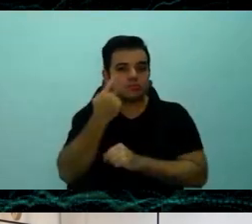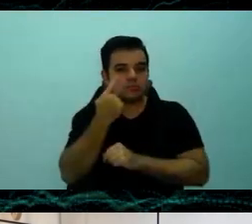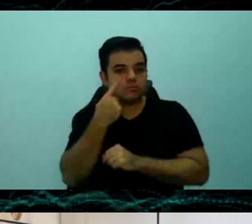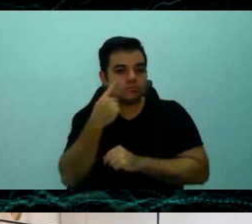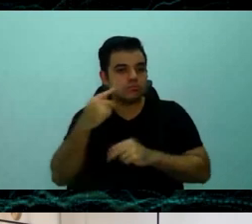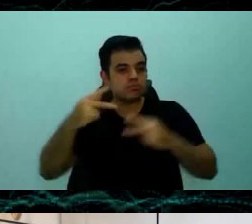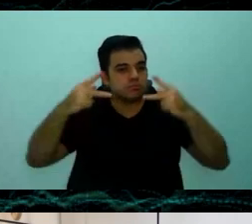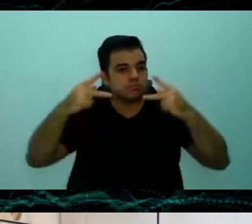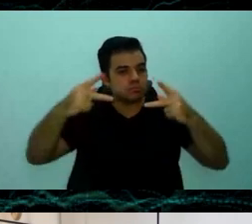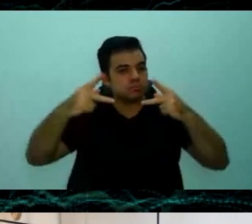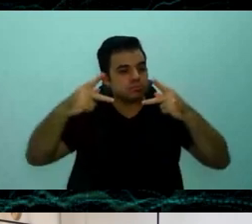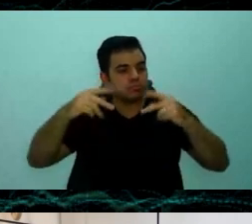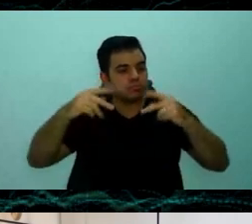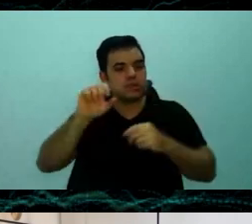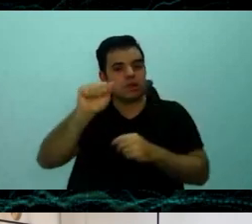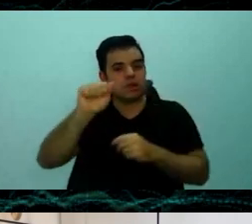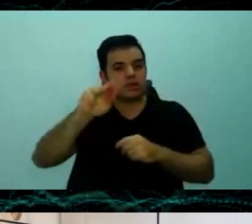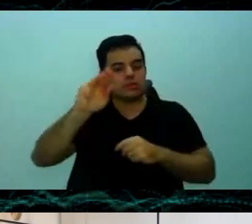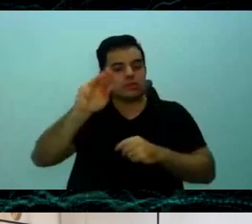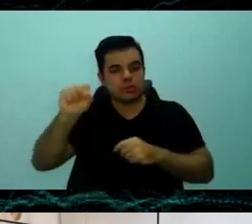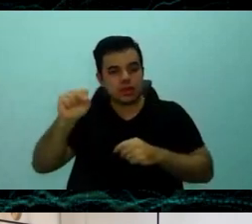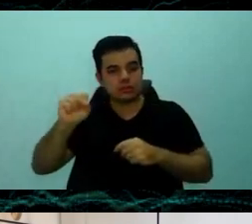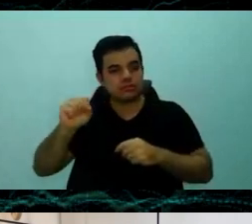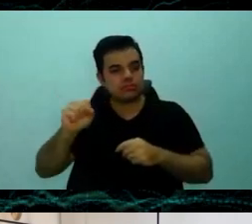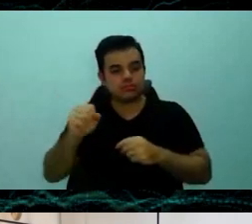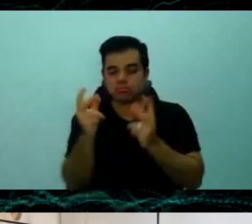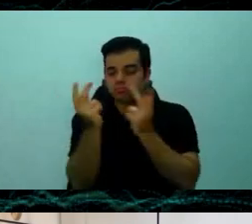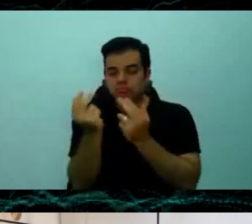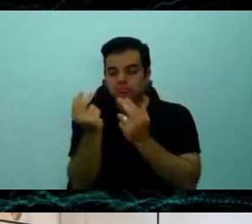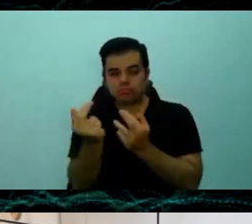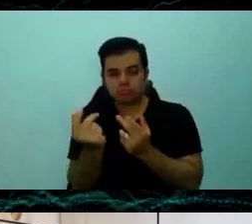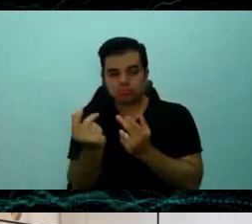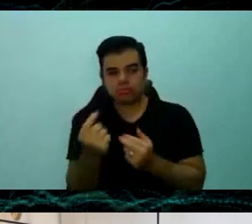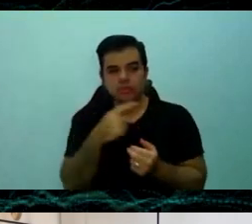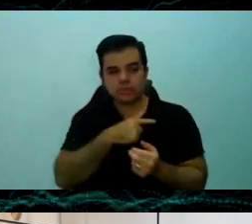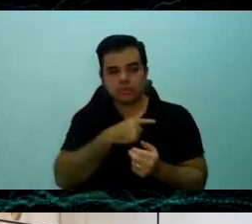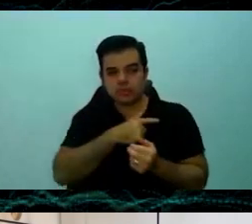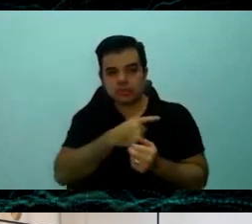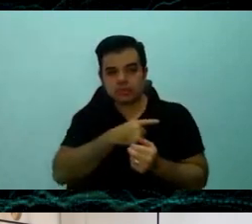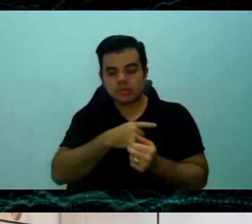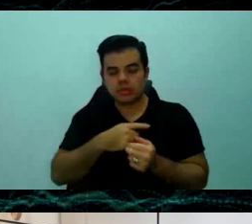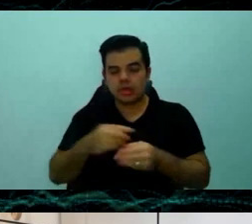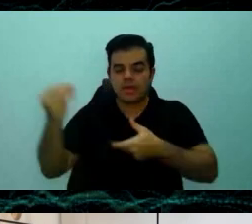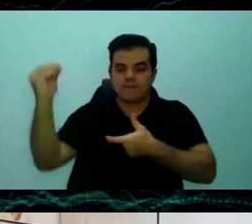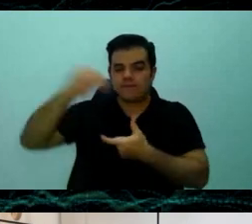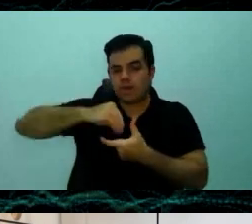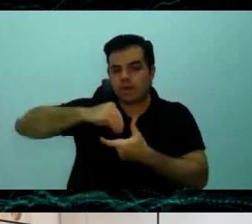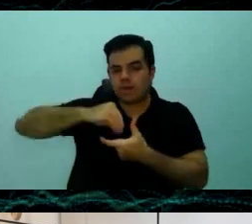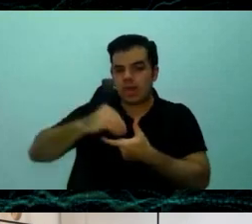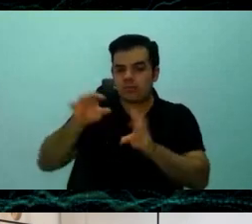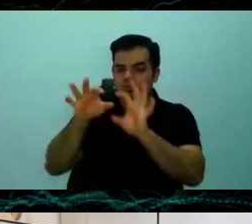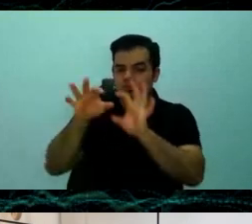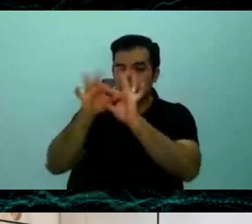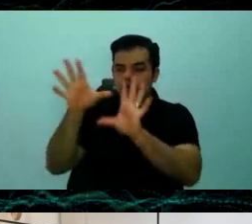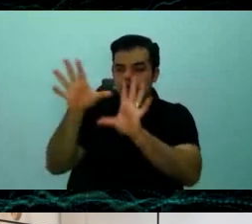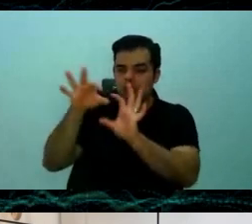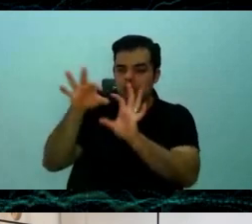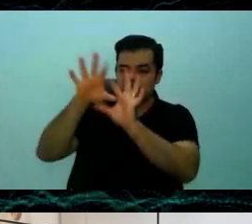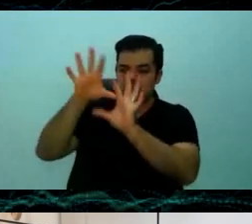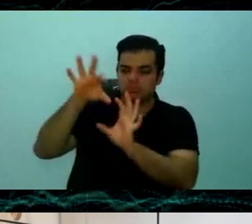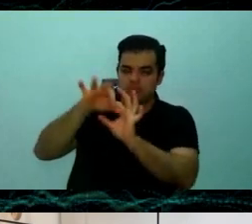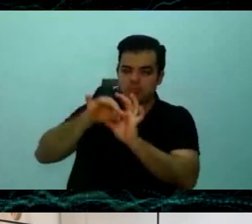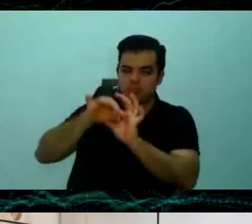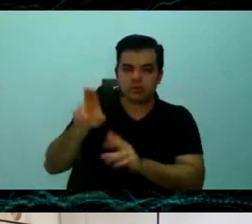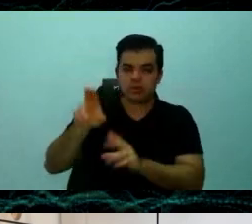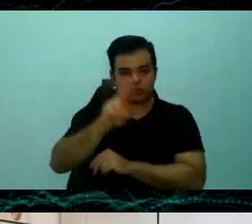bom? O cara jogou no mesmo arquivo. A gente tem algumas variáveis aqui soltas, tá? Ah, o cara tá usando o módulo, a